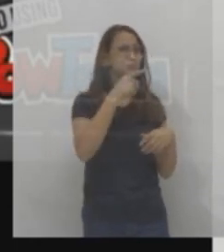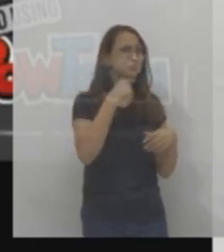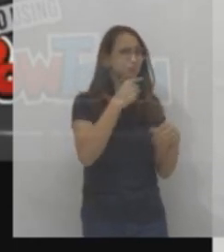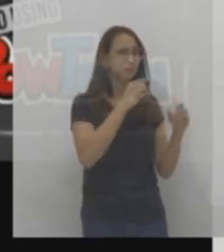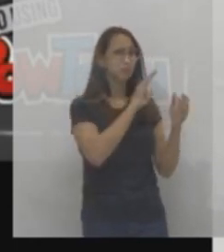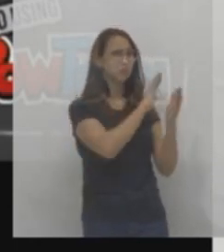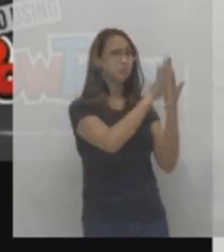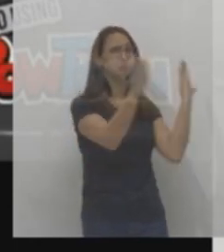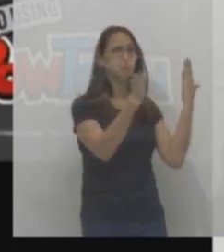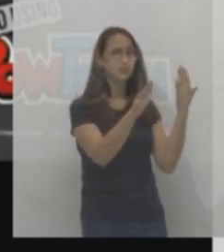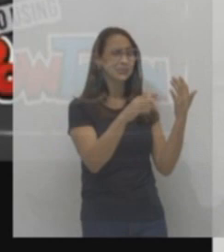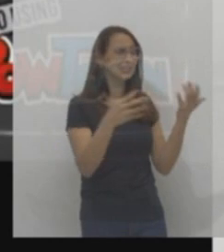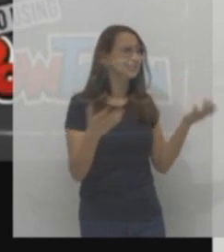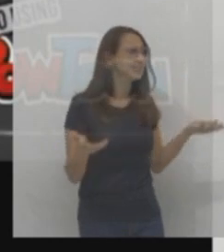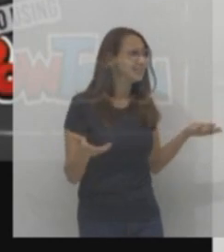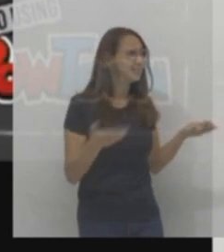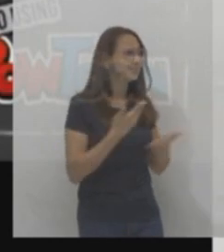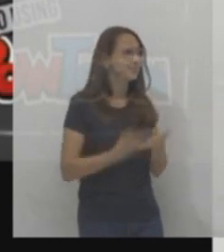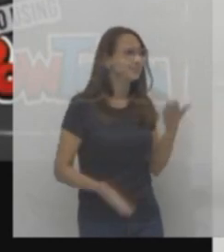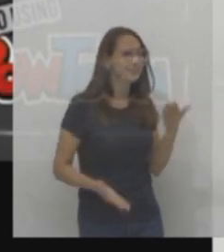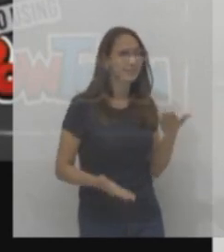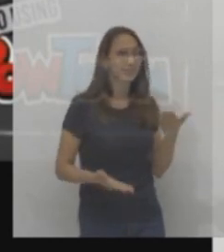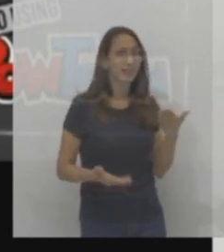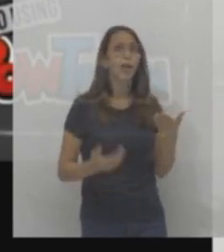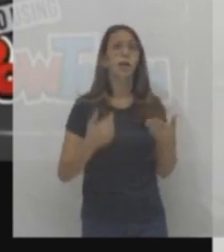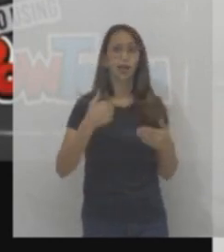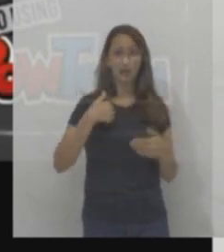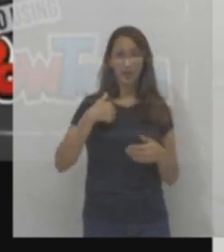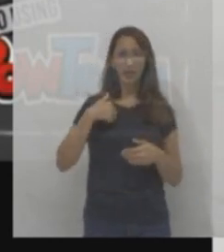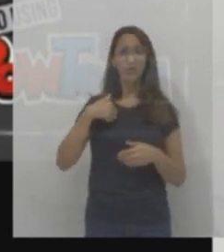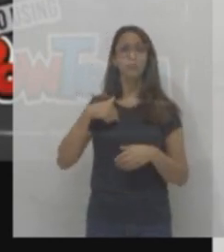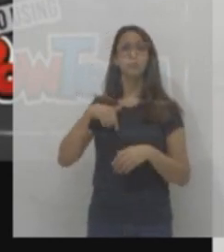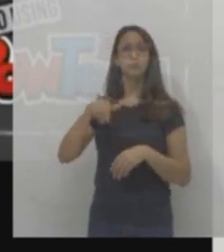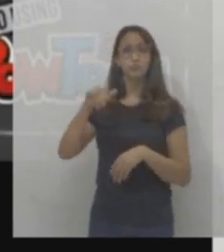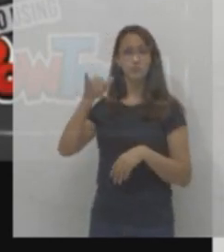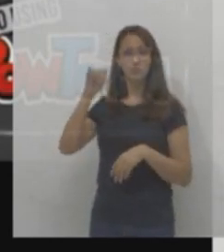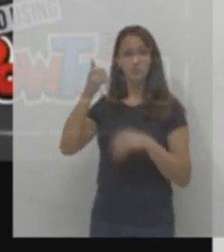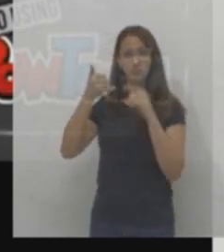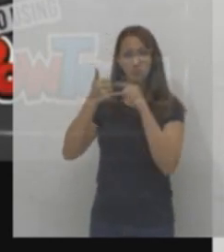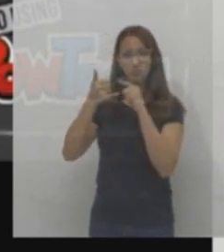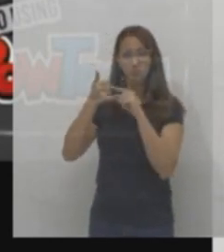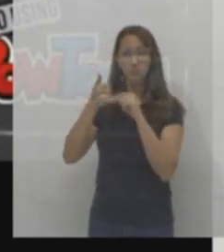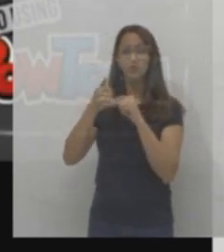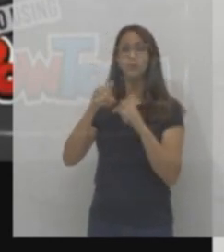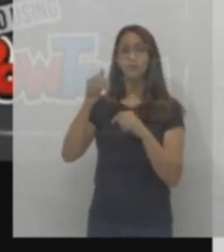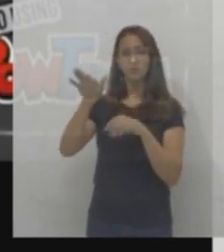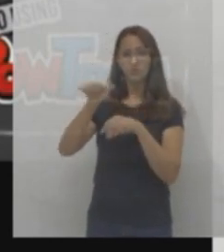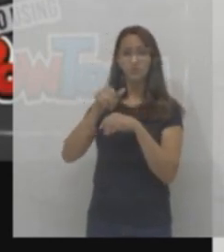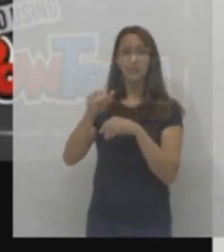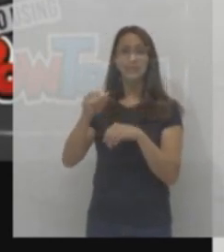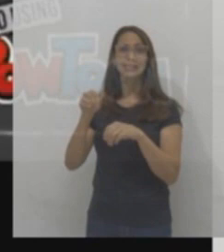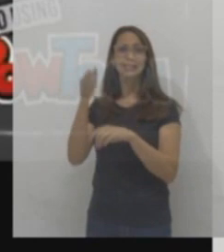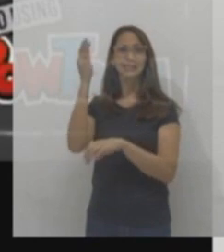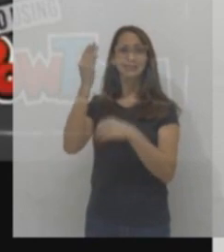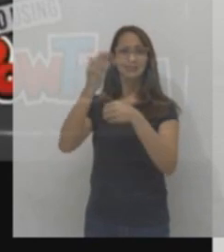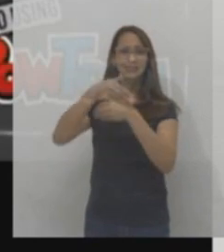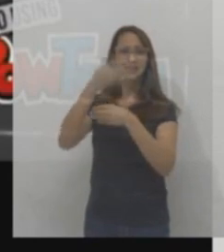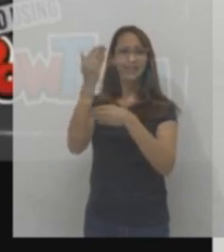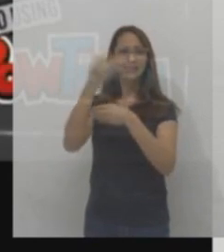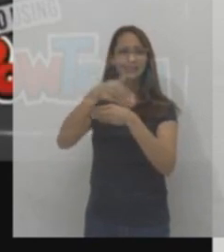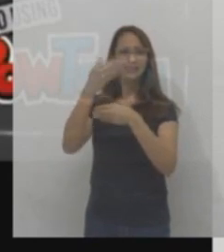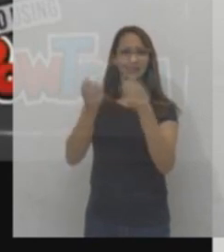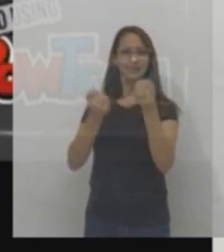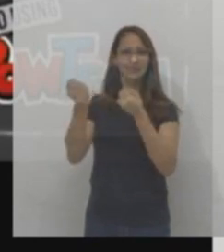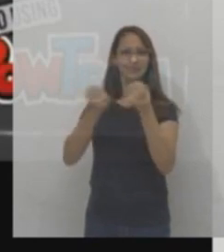porque ele saiu antes de eu chegar. I will get a taxi. Eu vou tomar um táxi para ir para onde eu quero ir. Tá? Então,